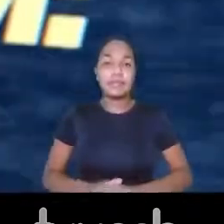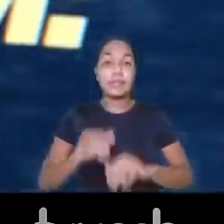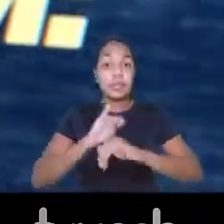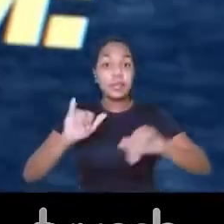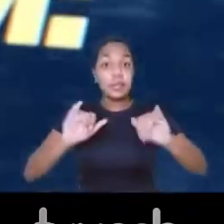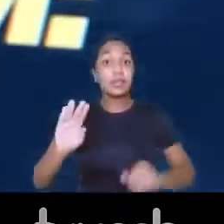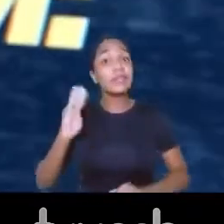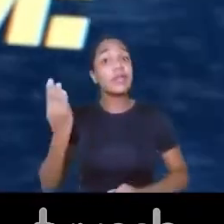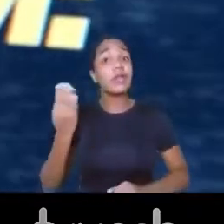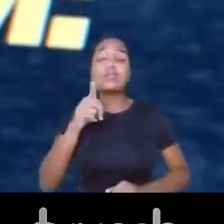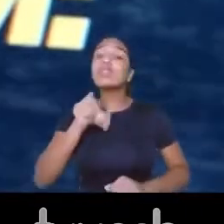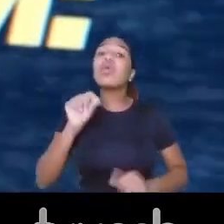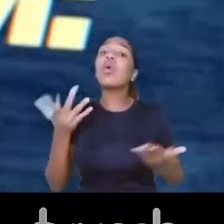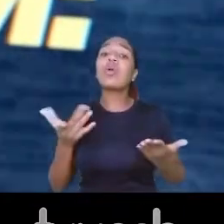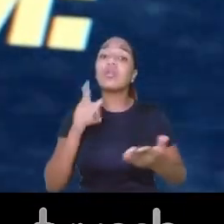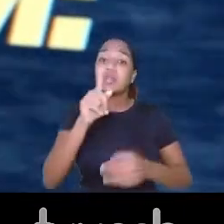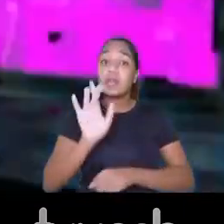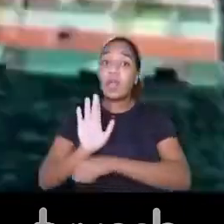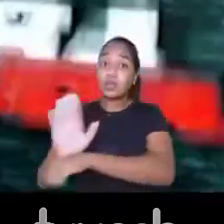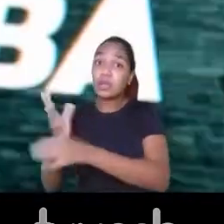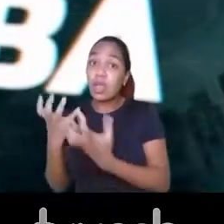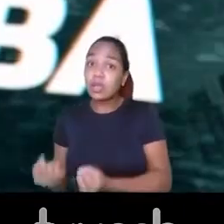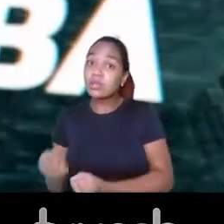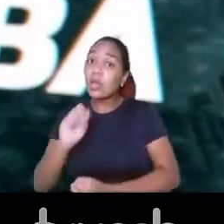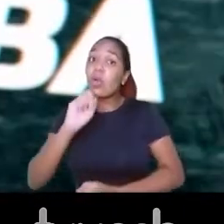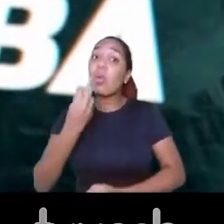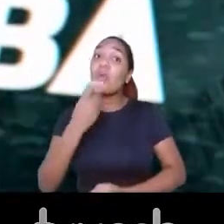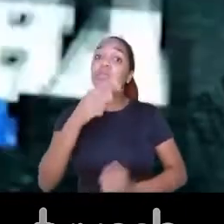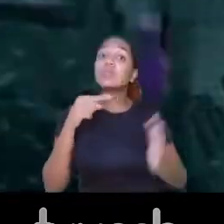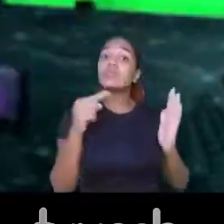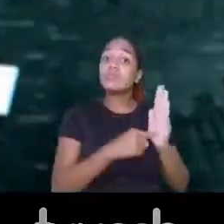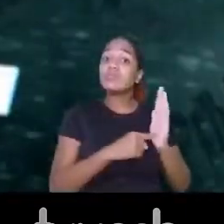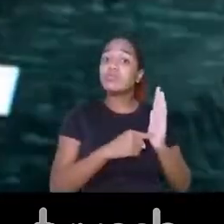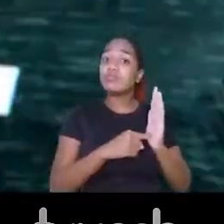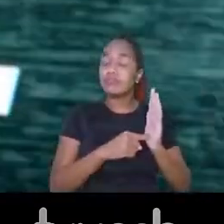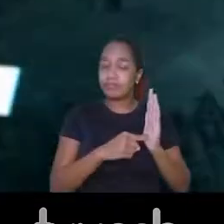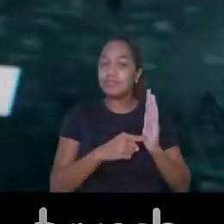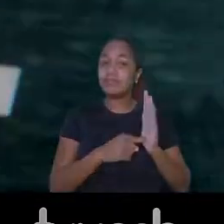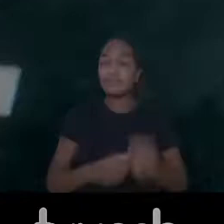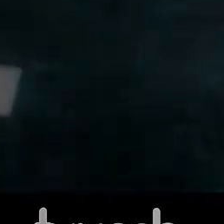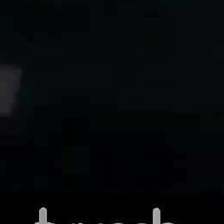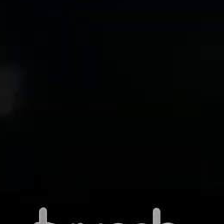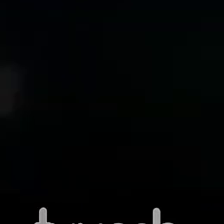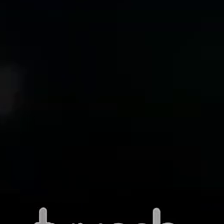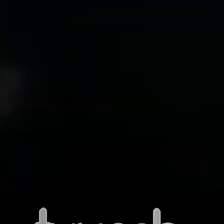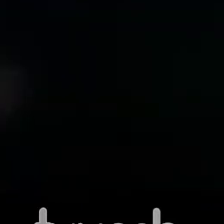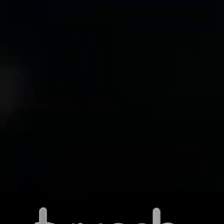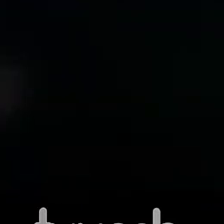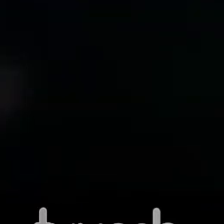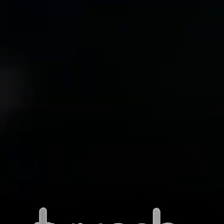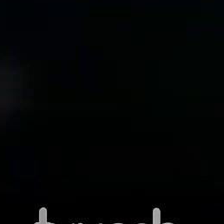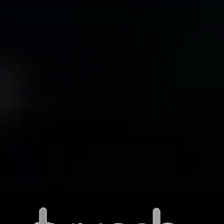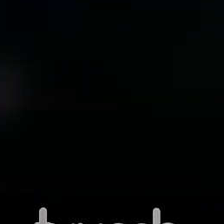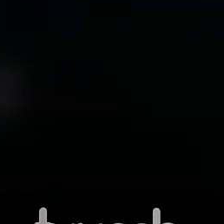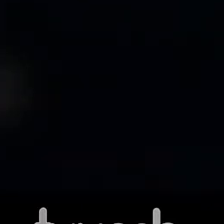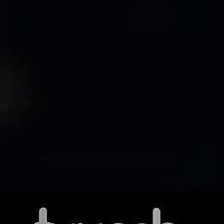com Fake News é assim ou você derruba ou você cai em